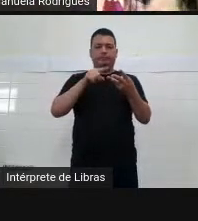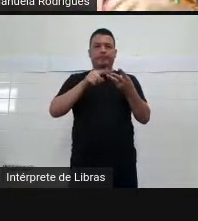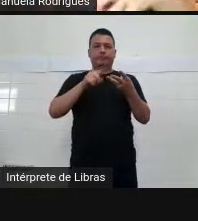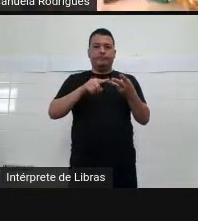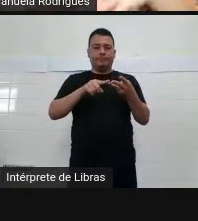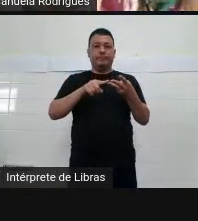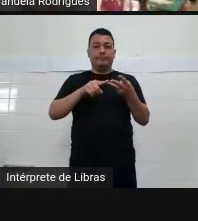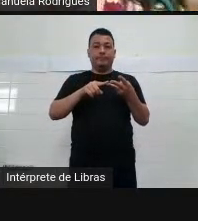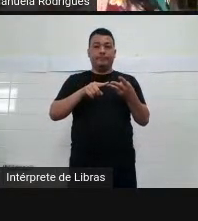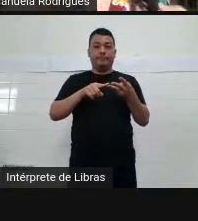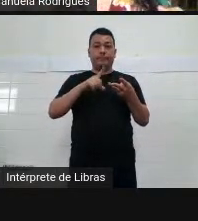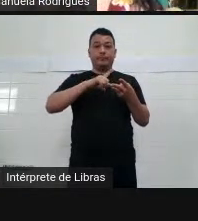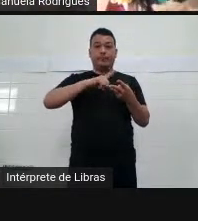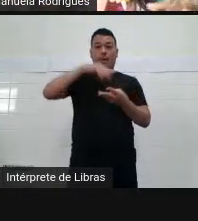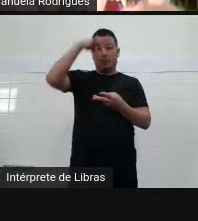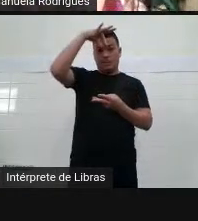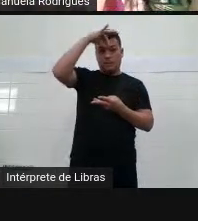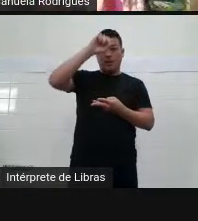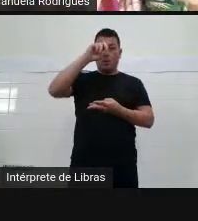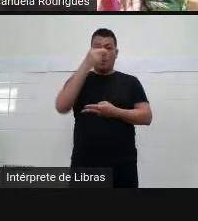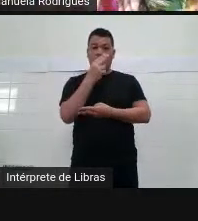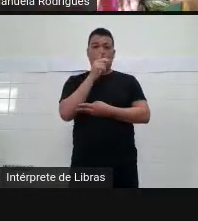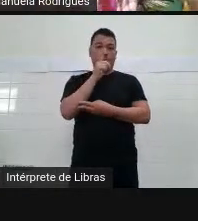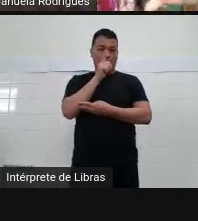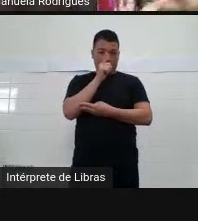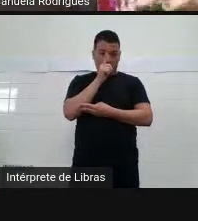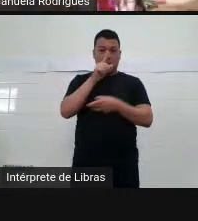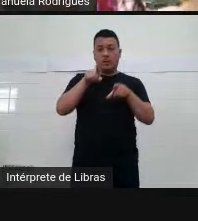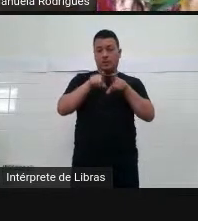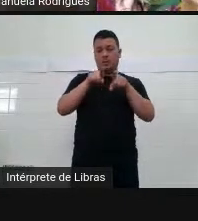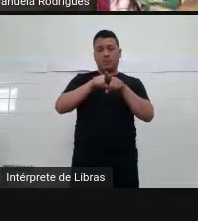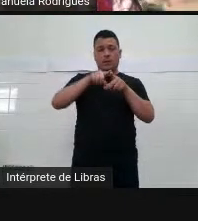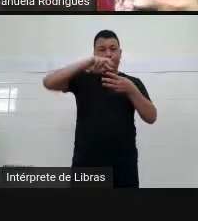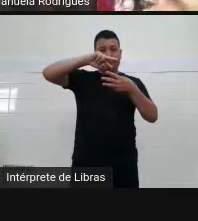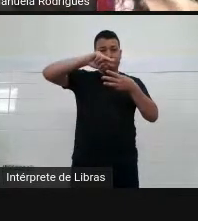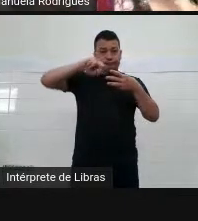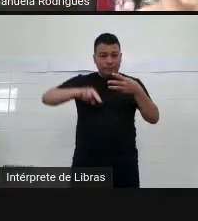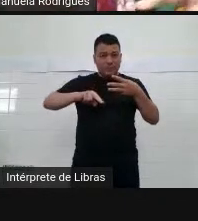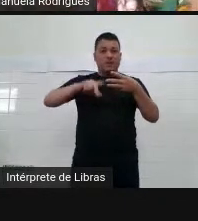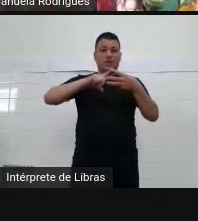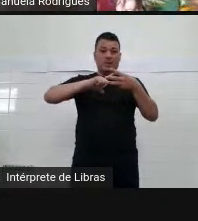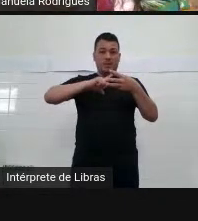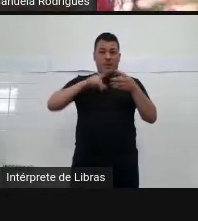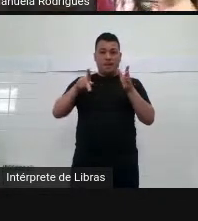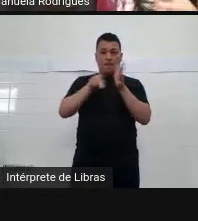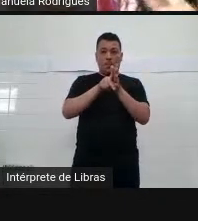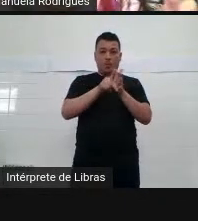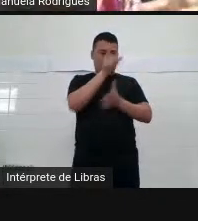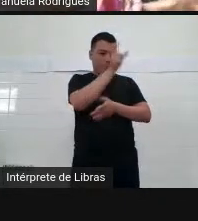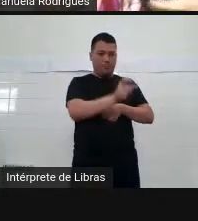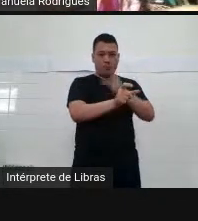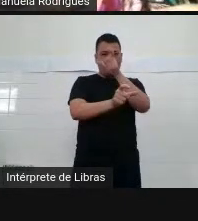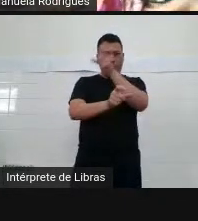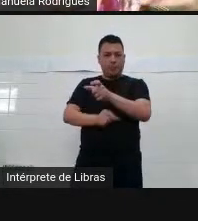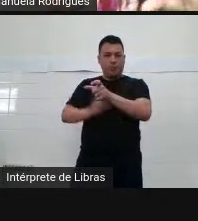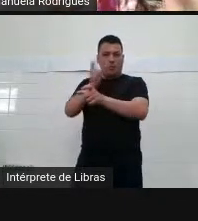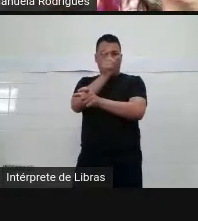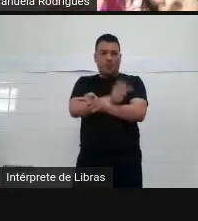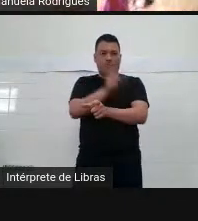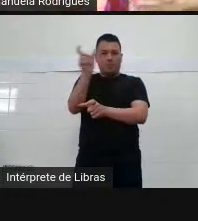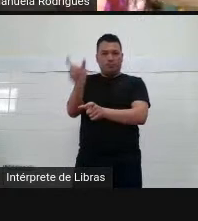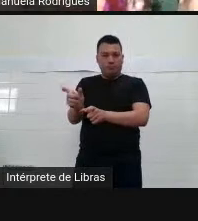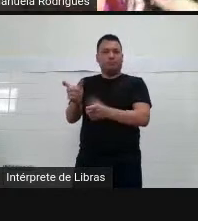presença de vagina ou pênis, então, esses elementos que pertencem ao